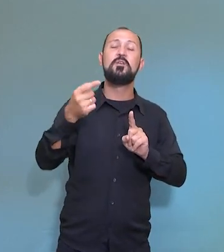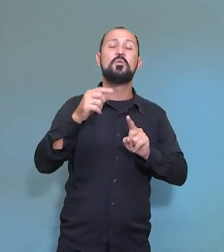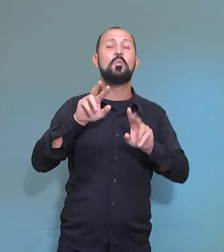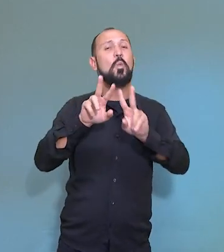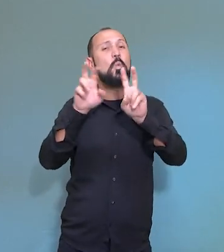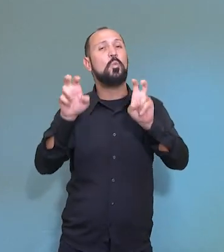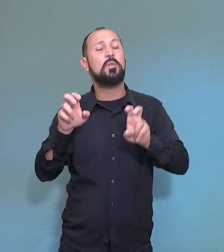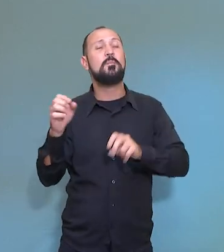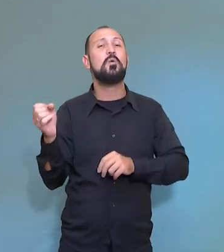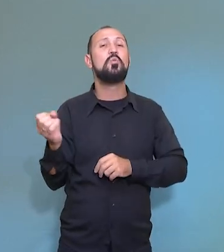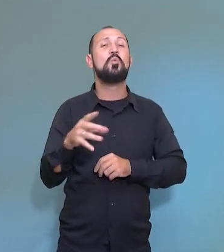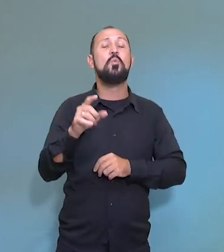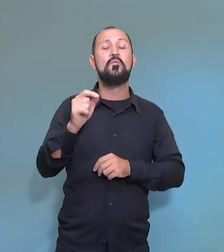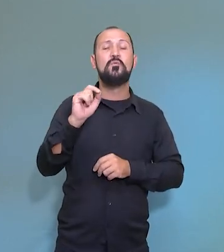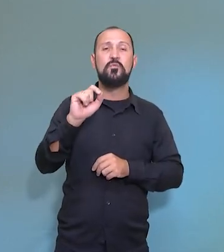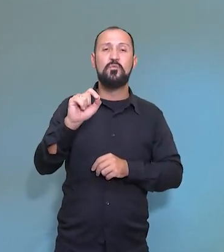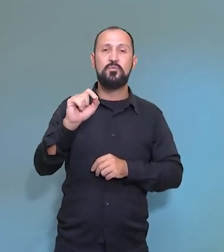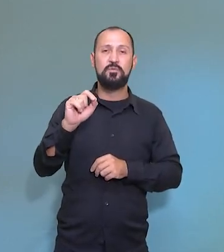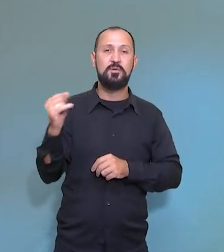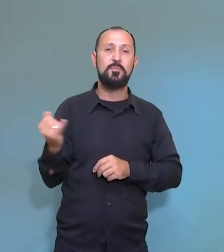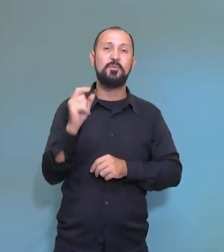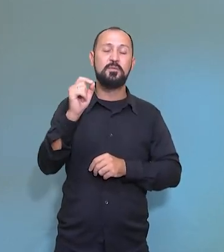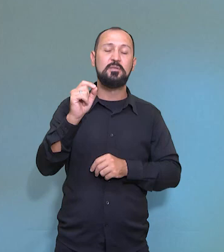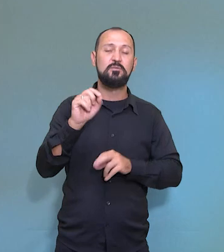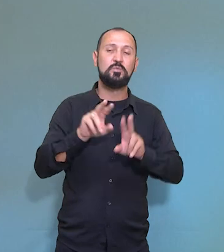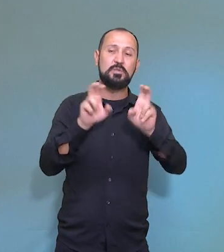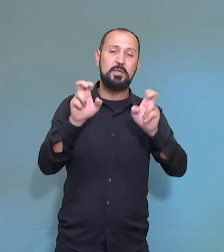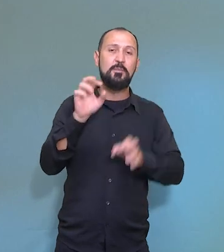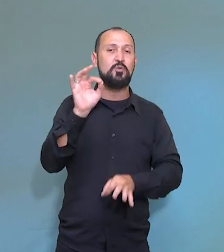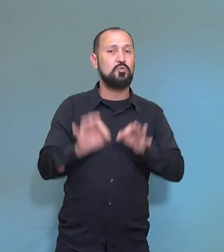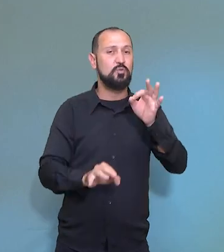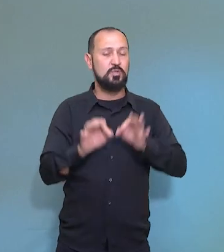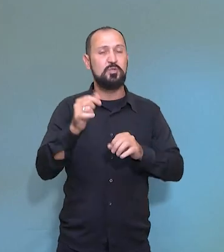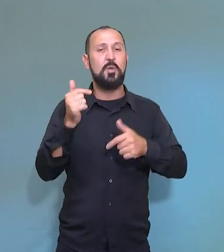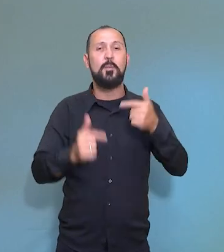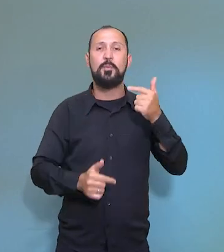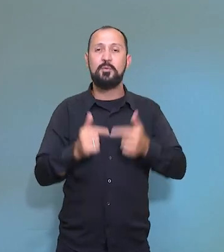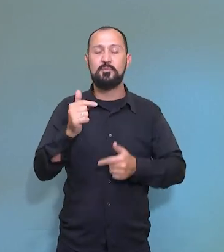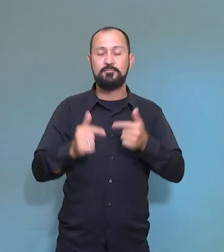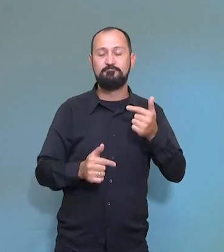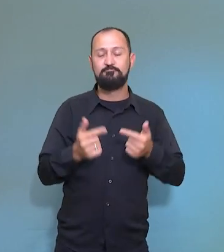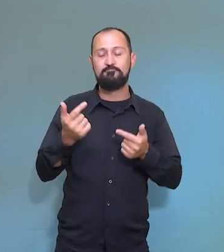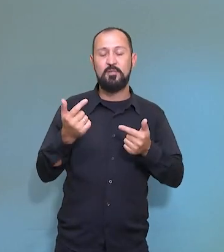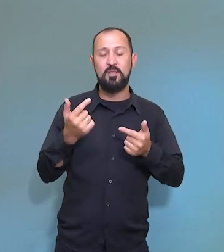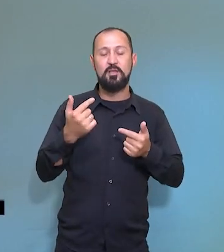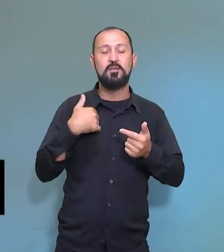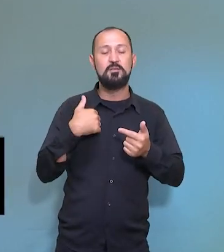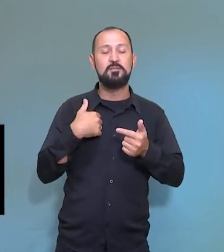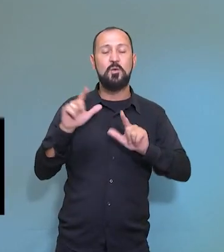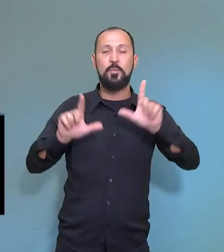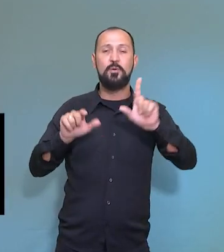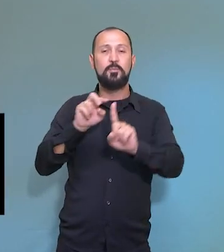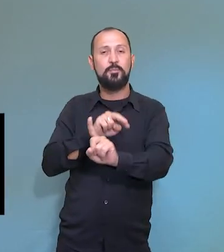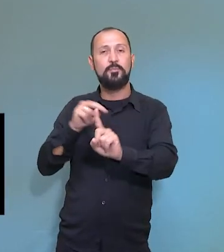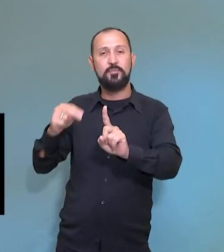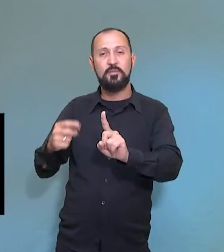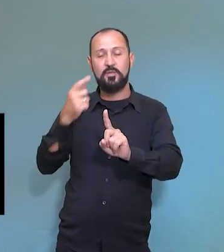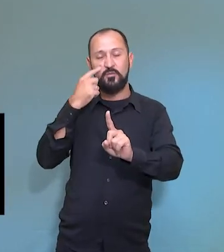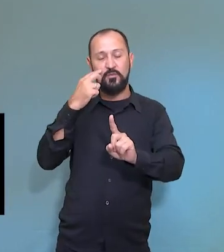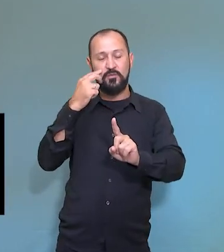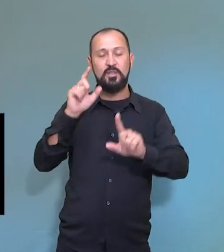mês que vem com mais um tema de relevância do mundo jurídico e político. Esse é o Ponto de Vista e você está